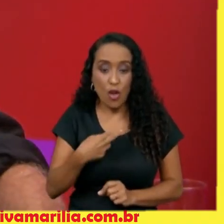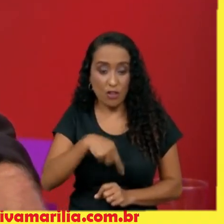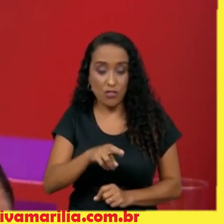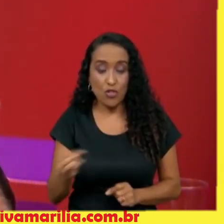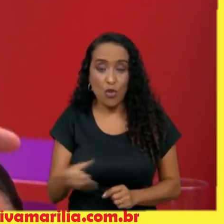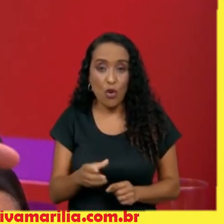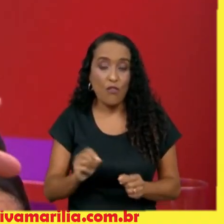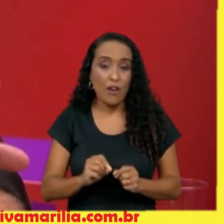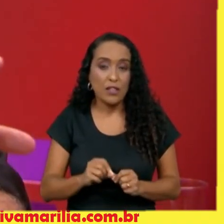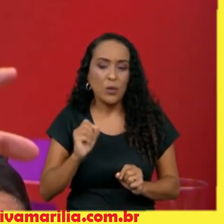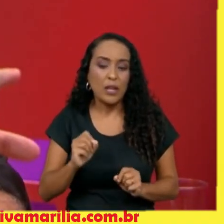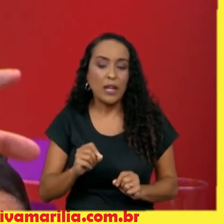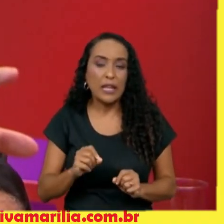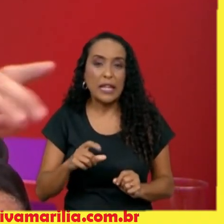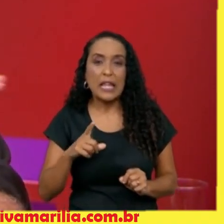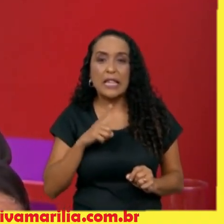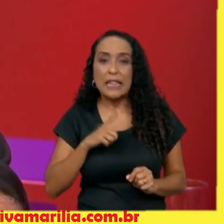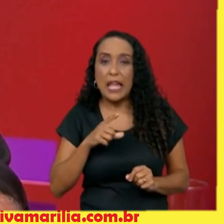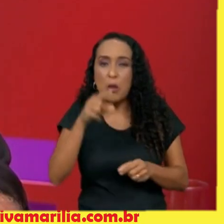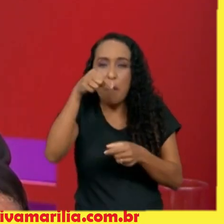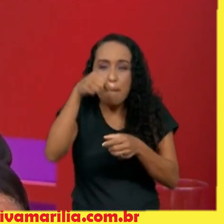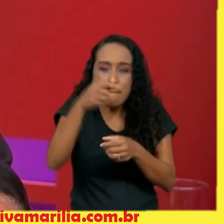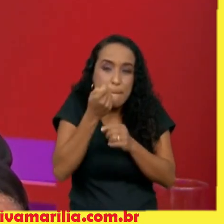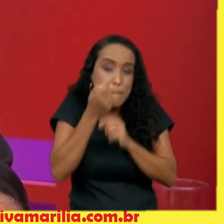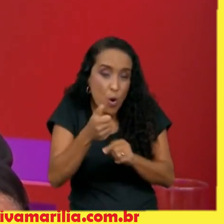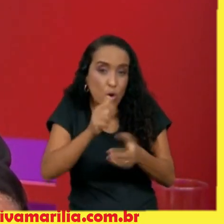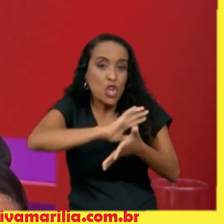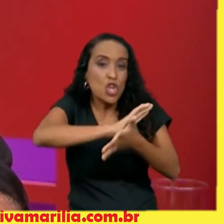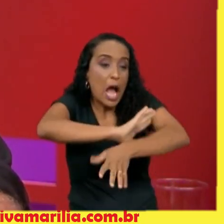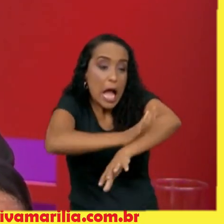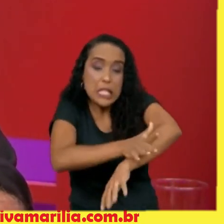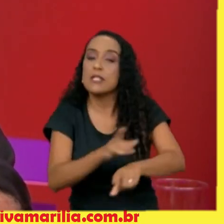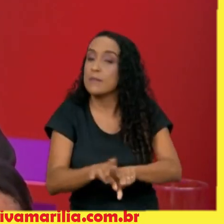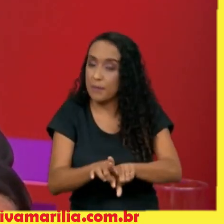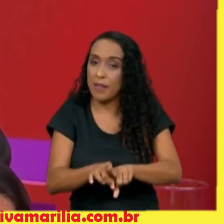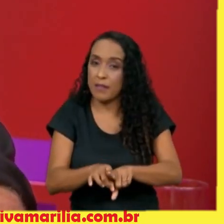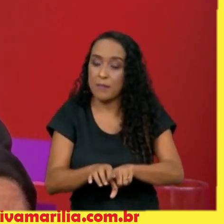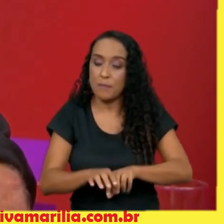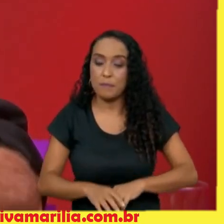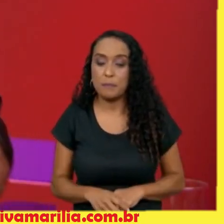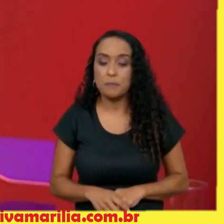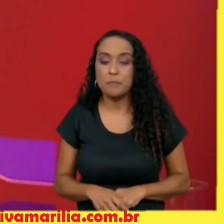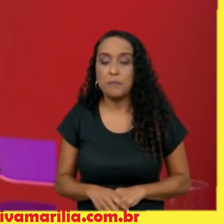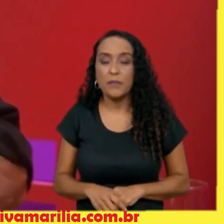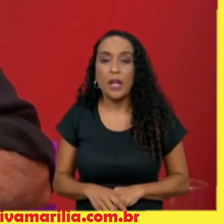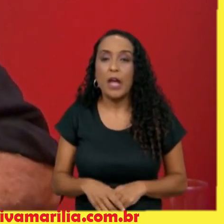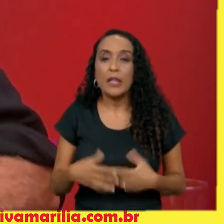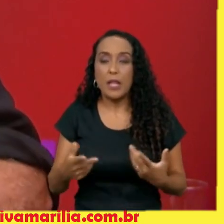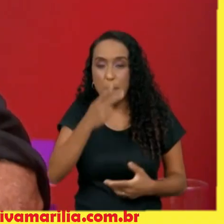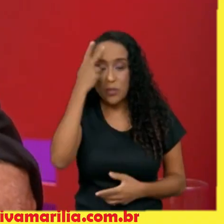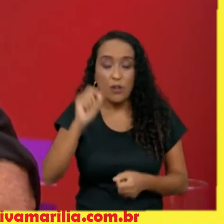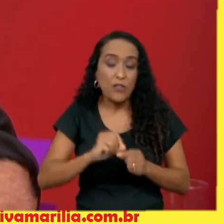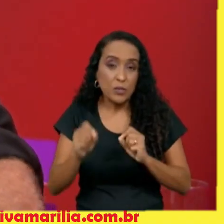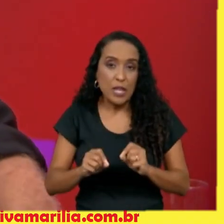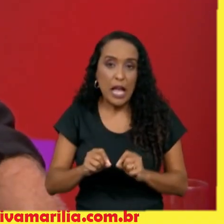neopentecostalismo fez? Porque tem uma pitada de racismo aí, inevitavelmente, como tudo que acontece aqui. O que é que esse pessoal faz? Esse pessoal